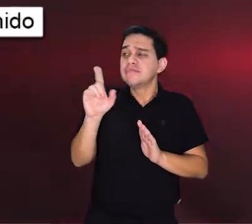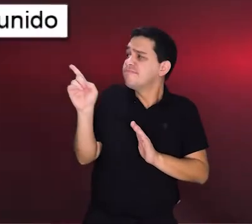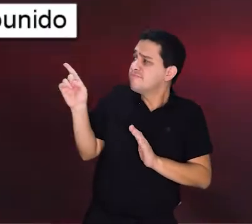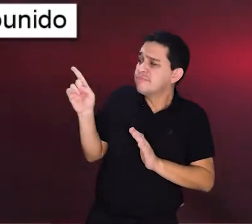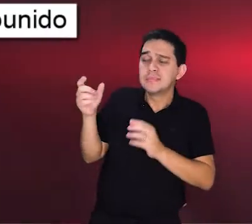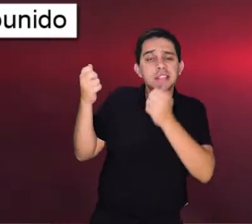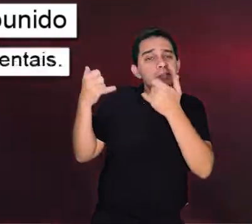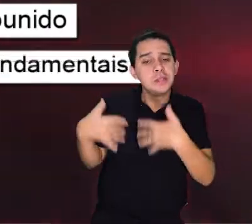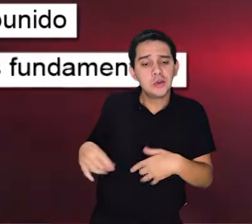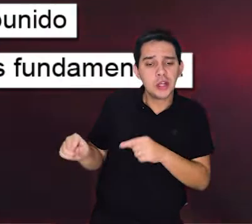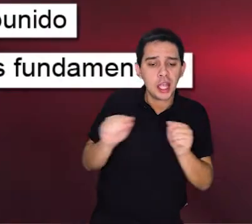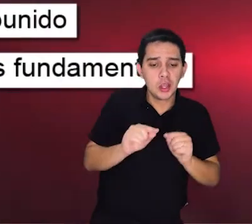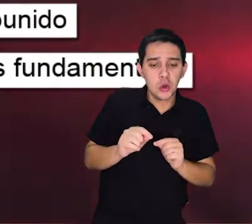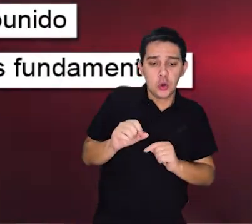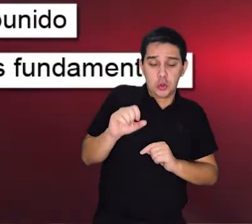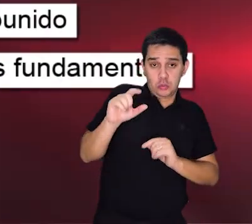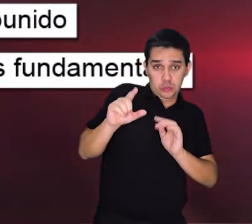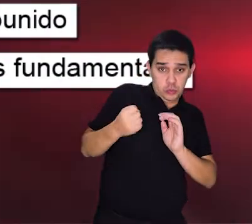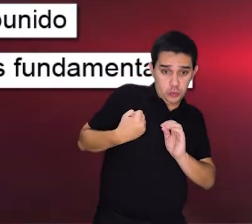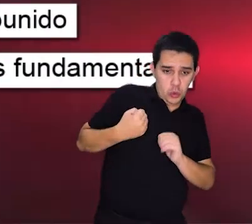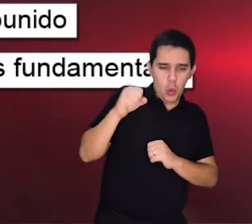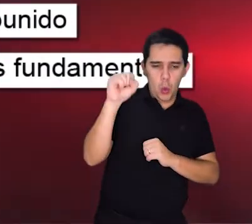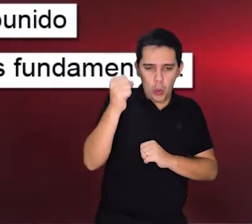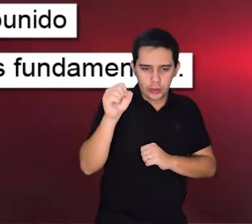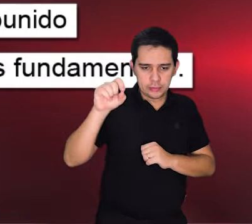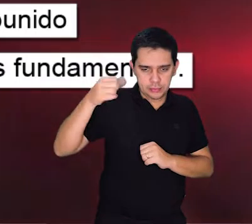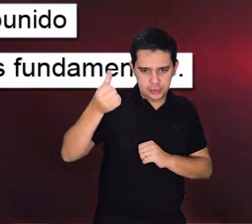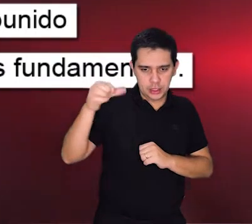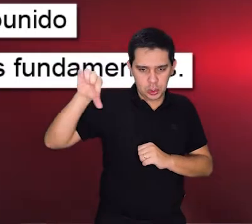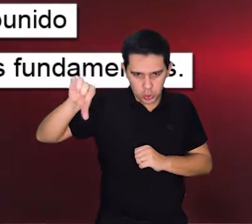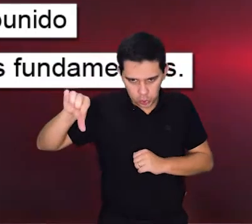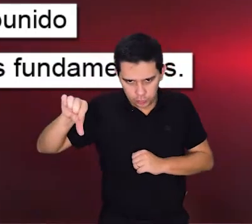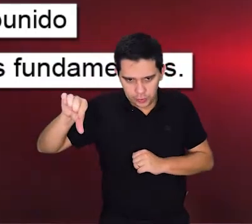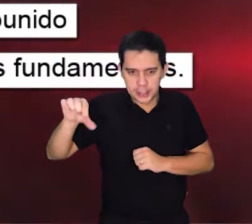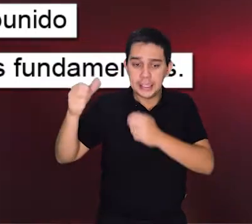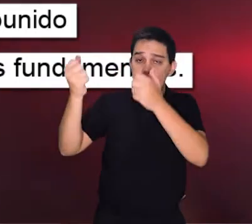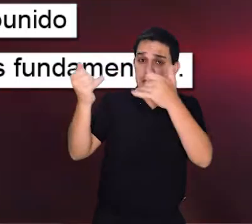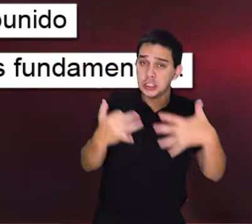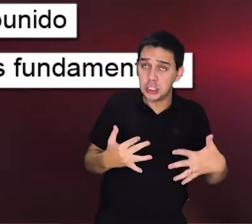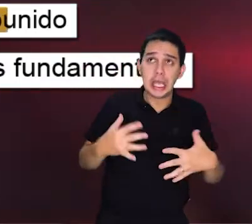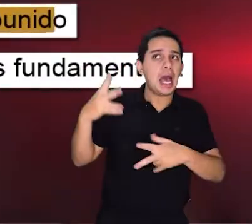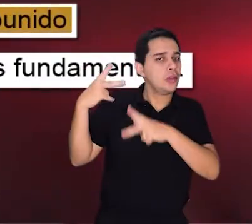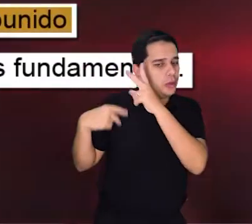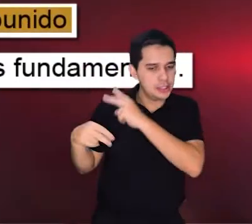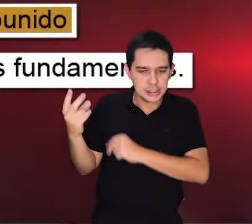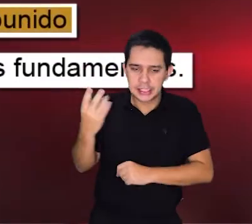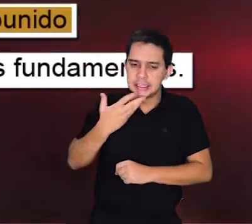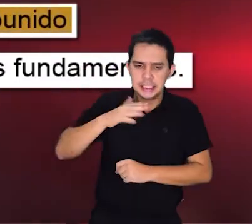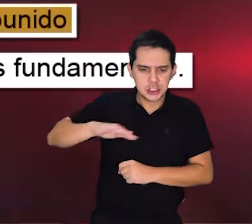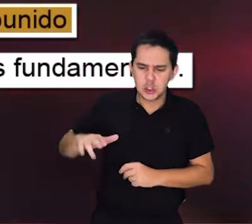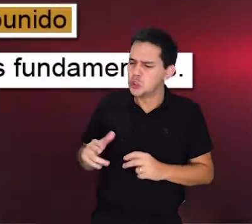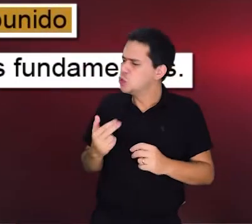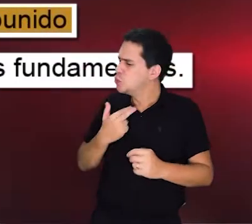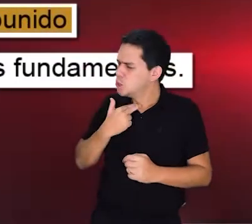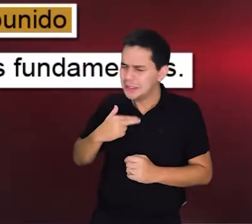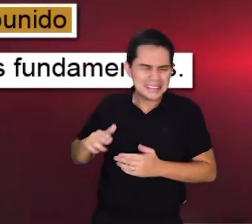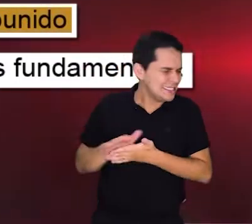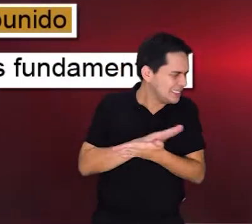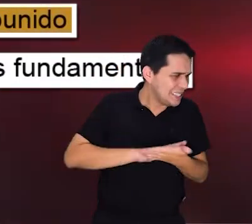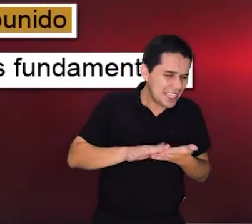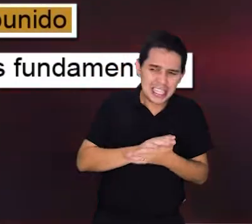expressamente no seu artigo 5º que nenhum adolescente será vítima de nenhuma forma de violência, crueldade e opressão. E